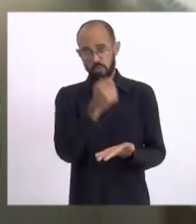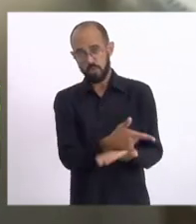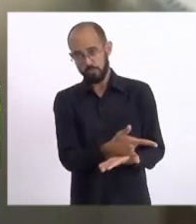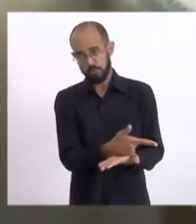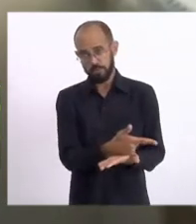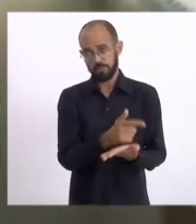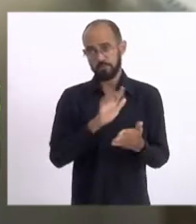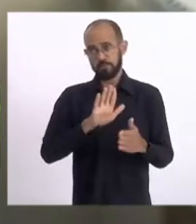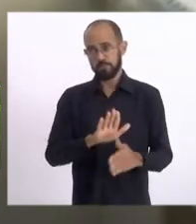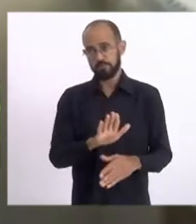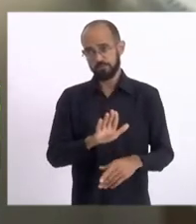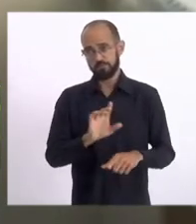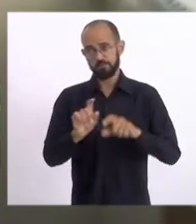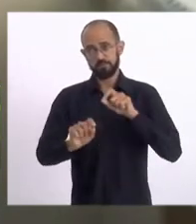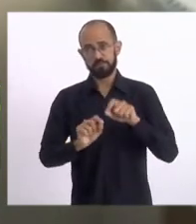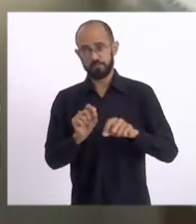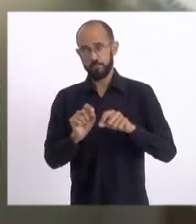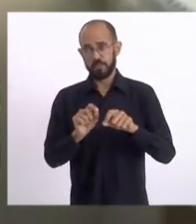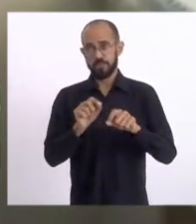Mas,